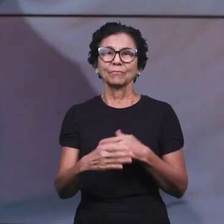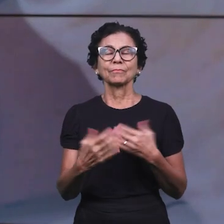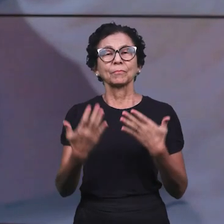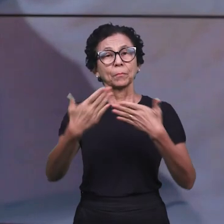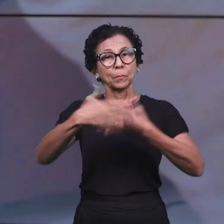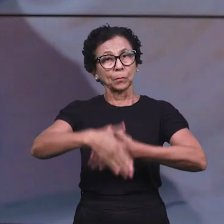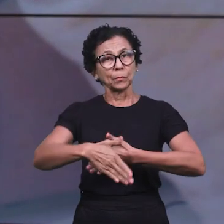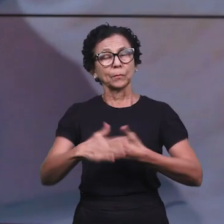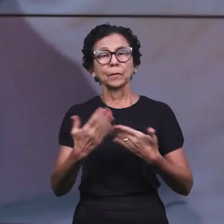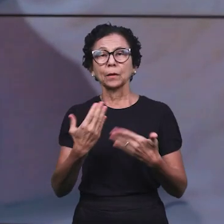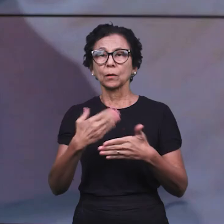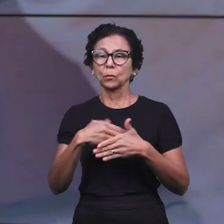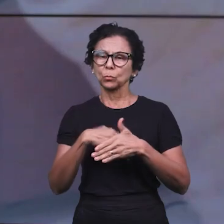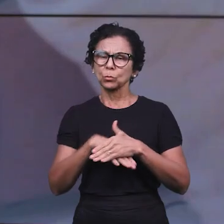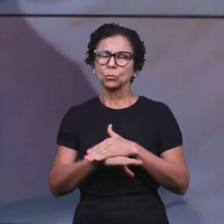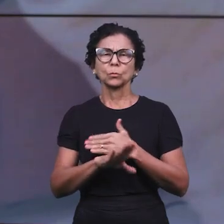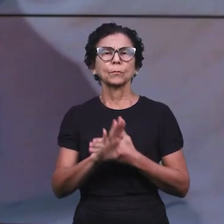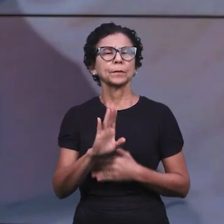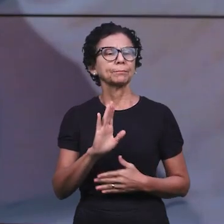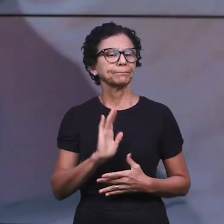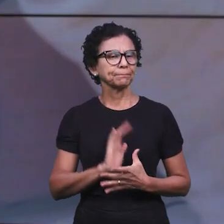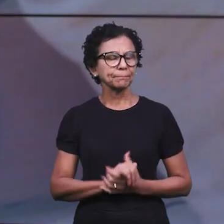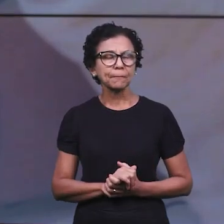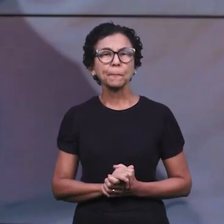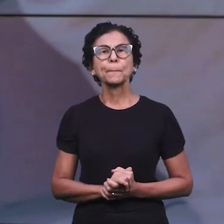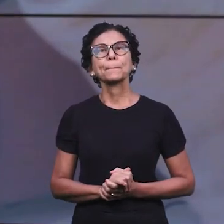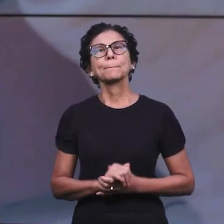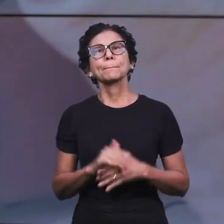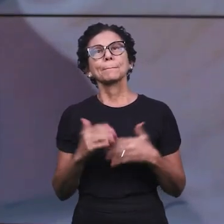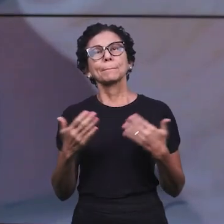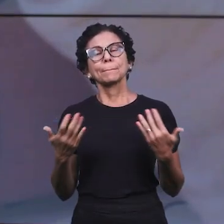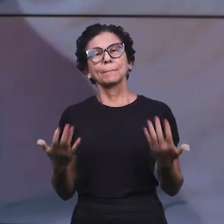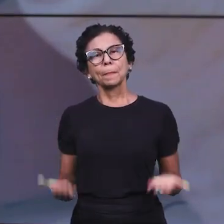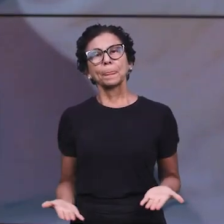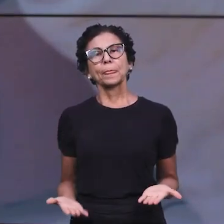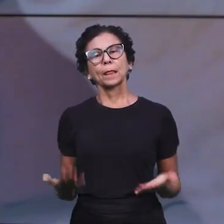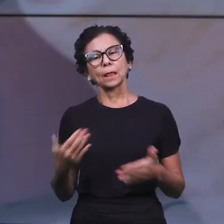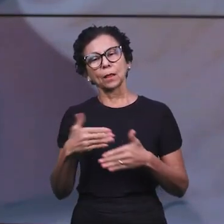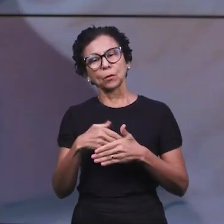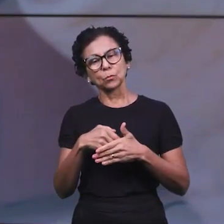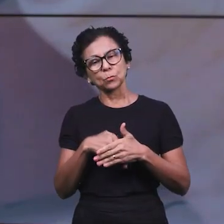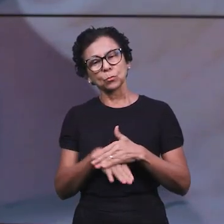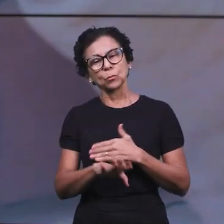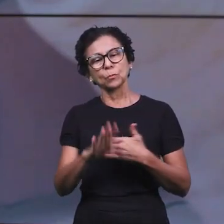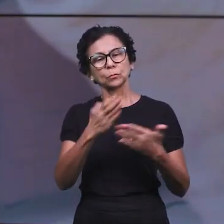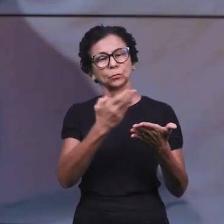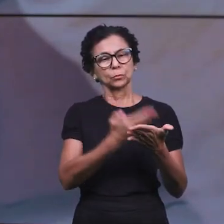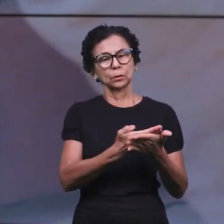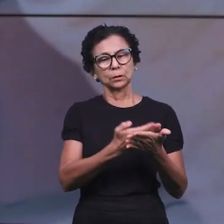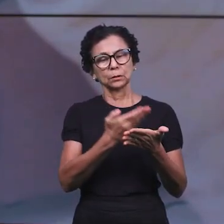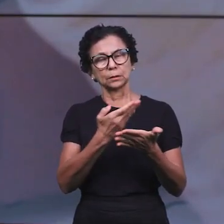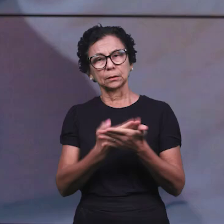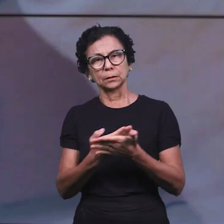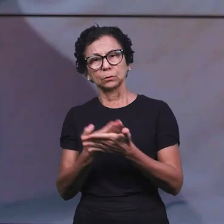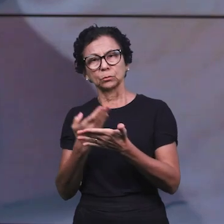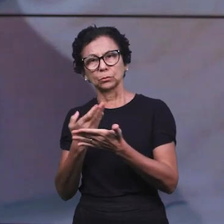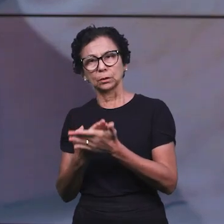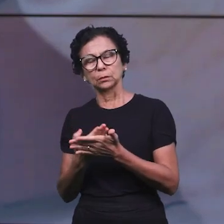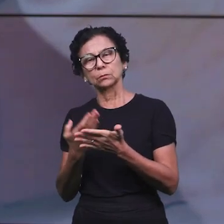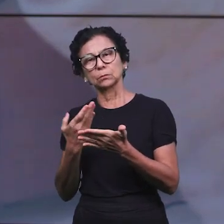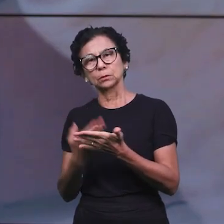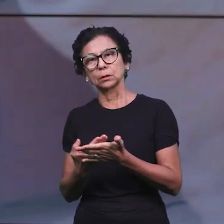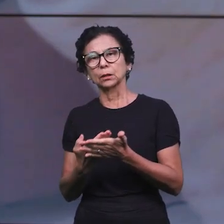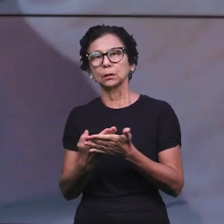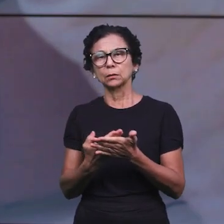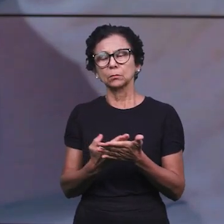um hábito. E, de certa forma, ele vai sendo construído, ele vai sendo adquirido